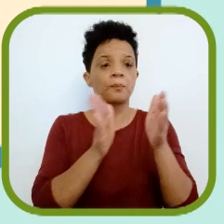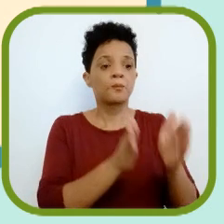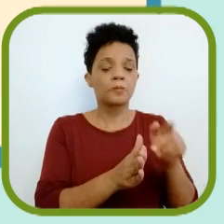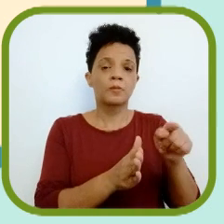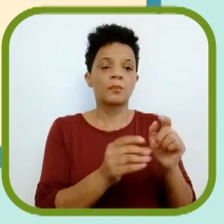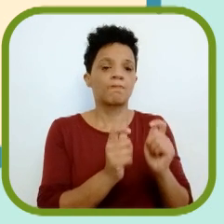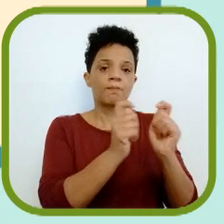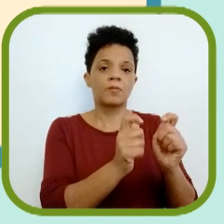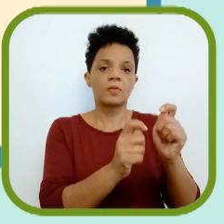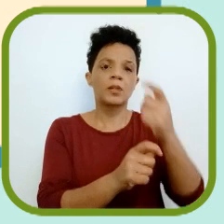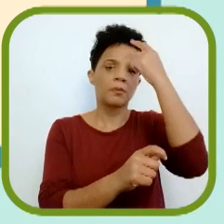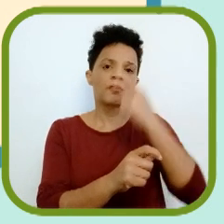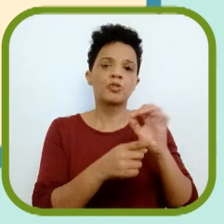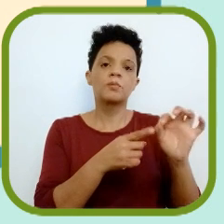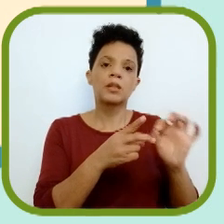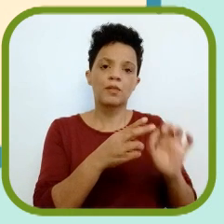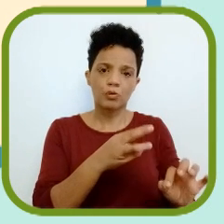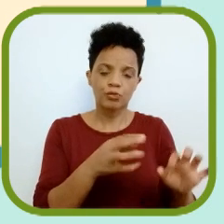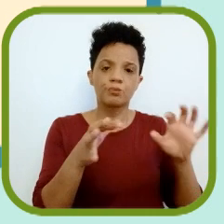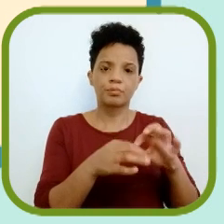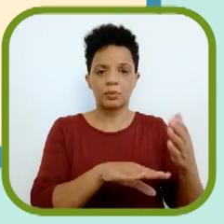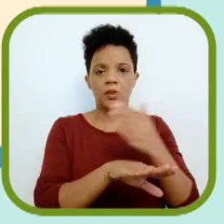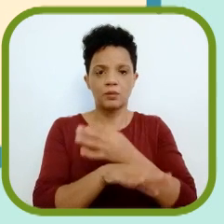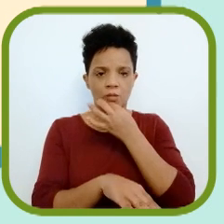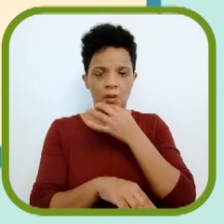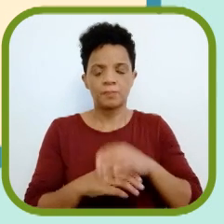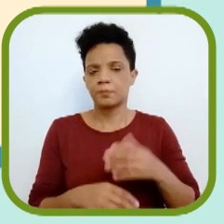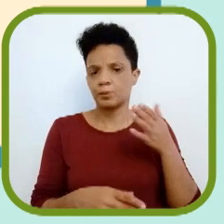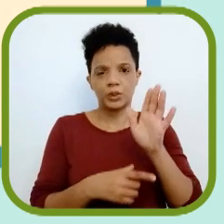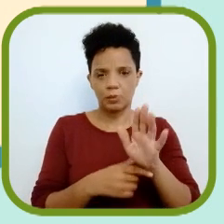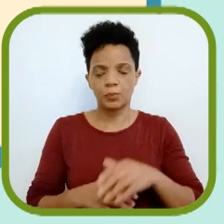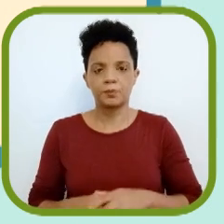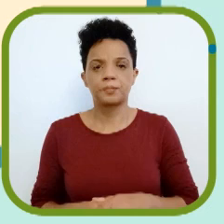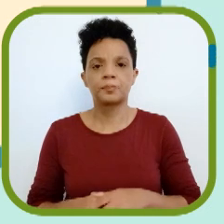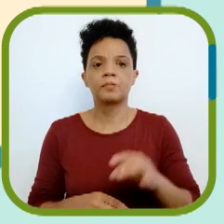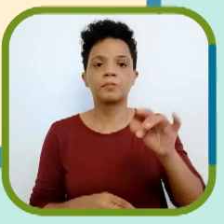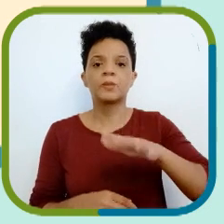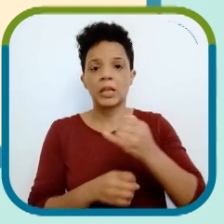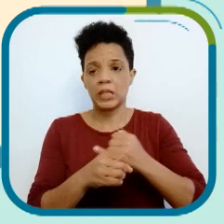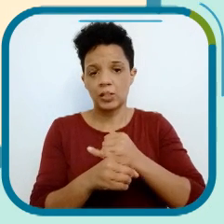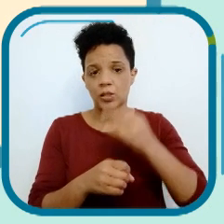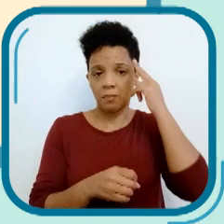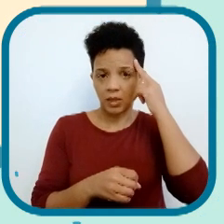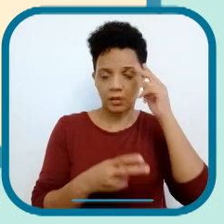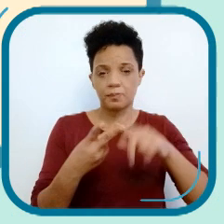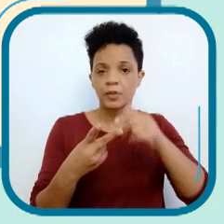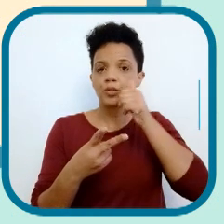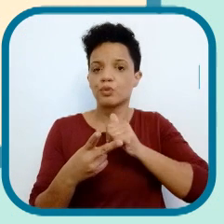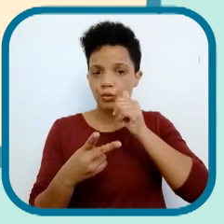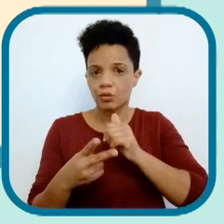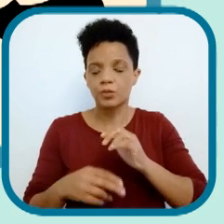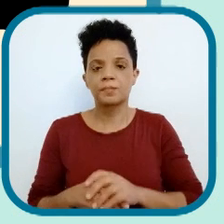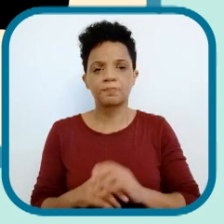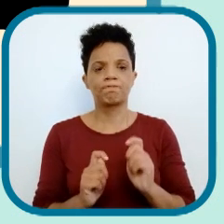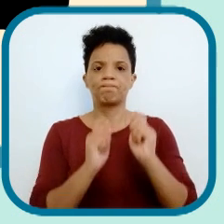pessoa. Outra parte é atribuída aos perfis específicos referidos anteriormente. Por exemplo, no caso das regiões autónomas da